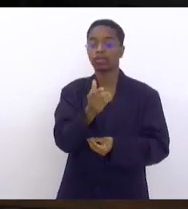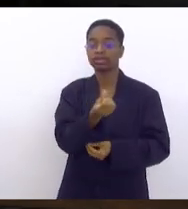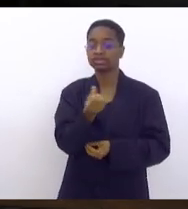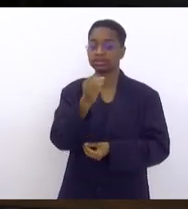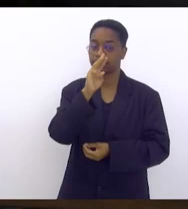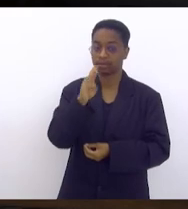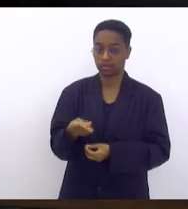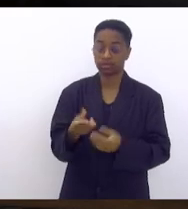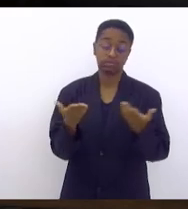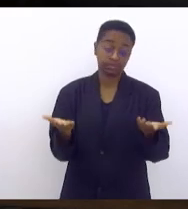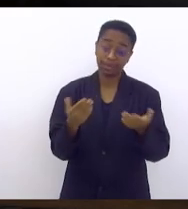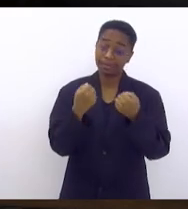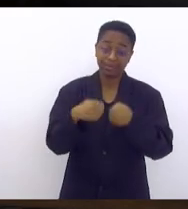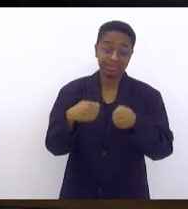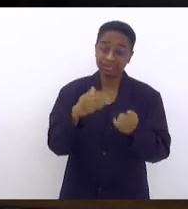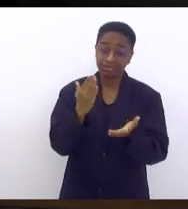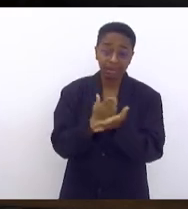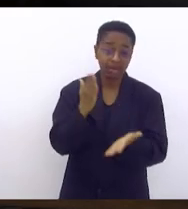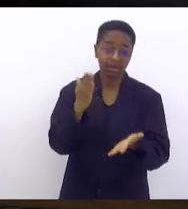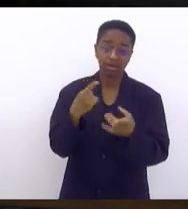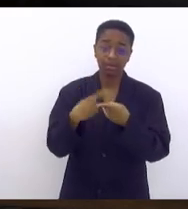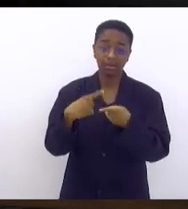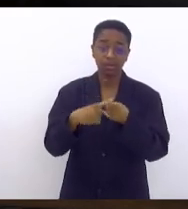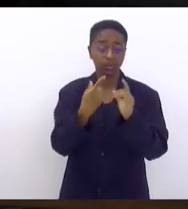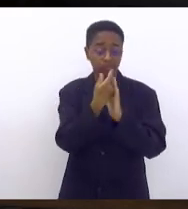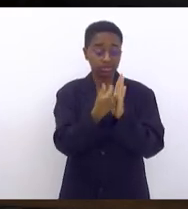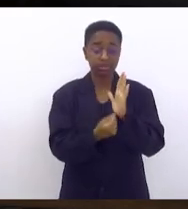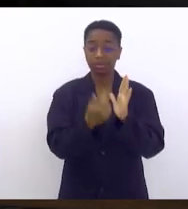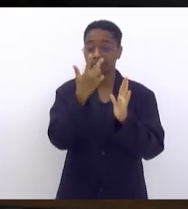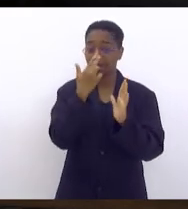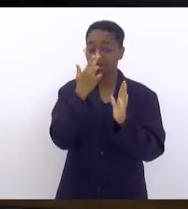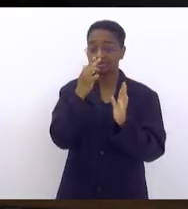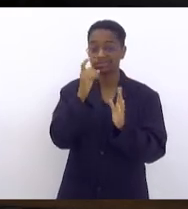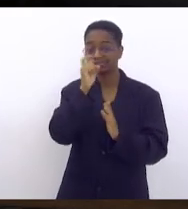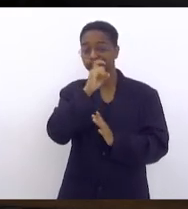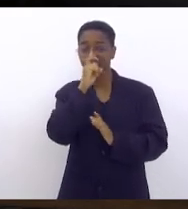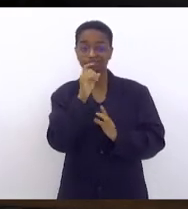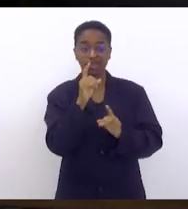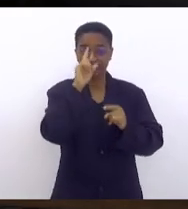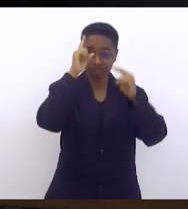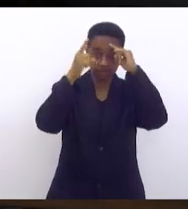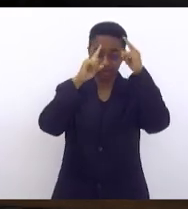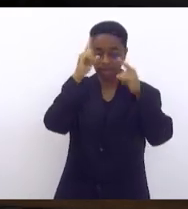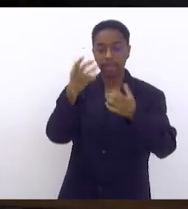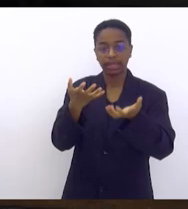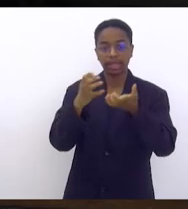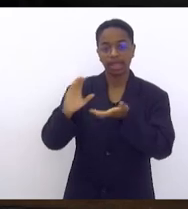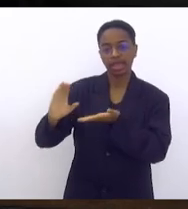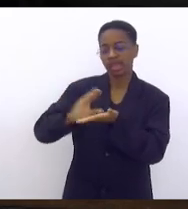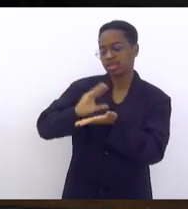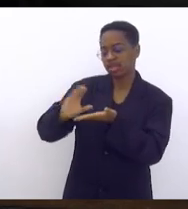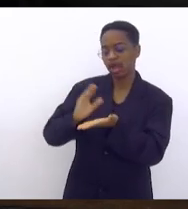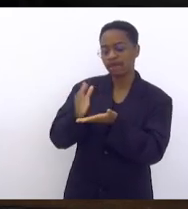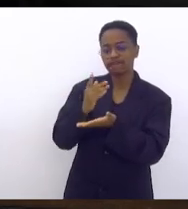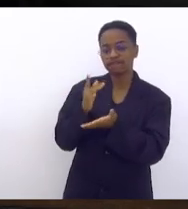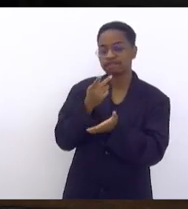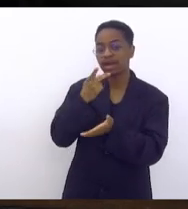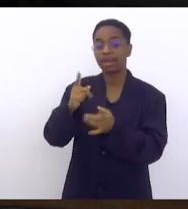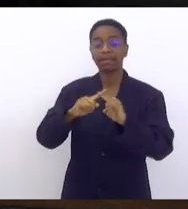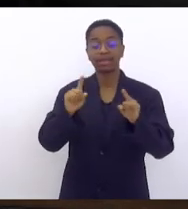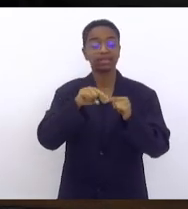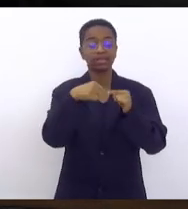que a gente tem que acabar no parlamento, senão o orçamento vira uma peça de ficção. Você só quer ter o bônus de aumentar a receita para falar e depois não vai falar onde você vai